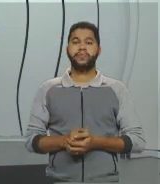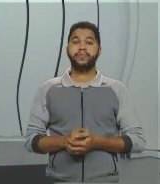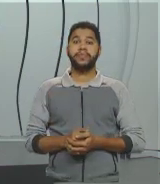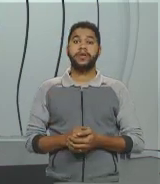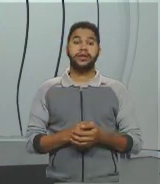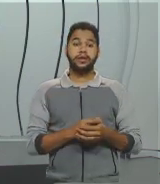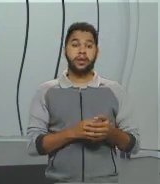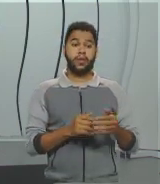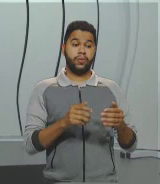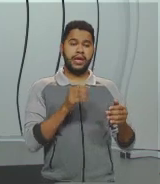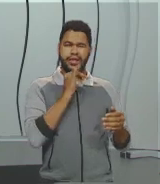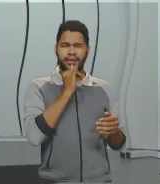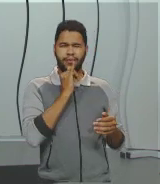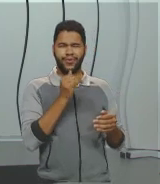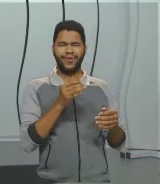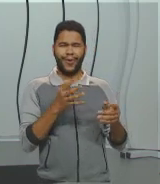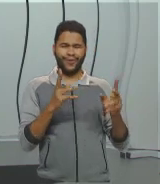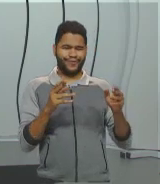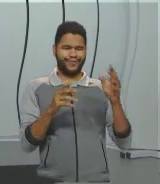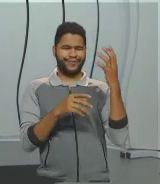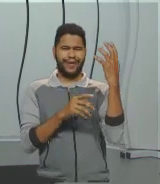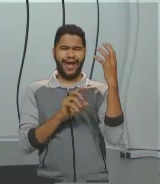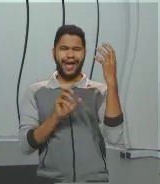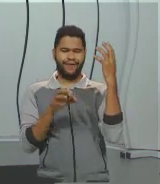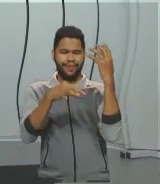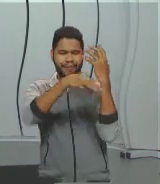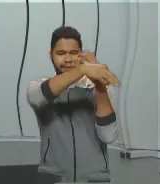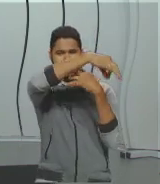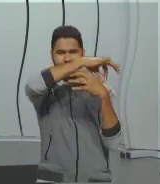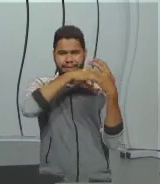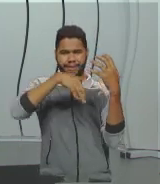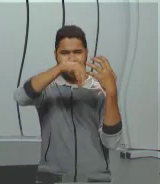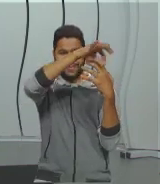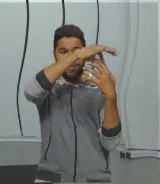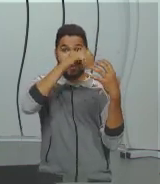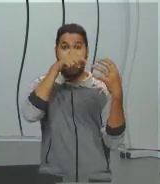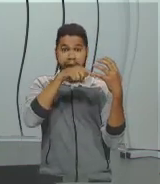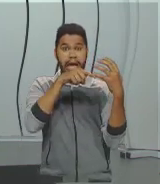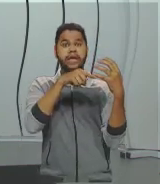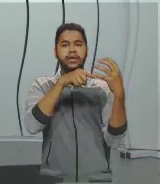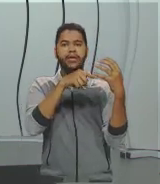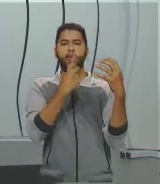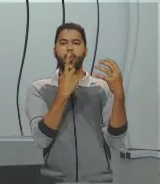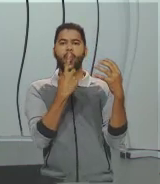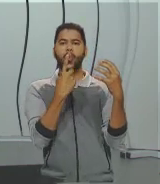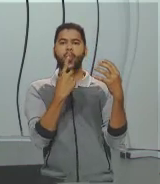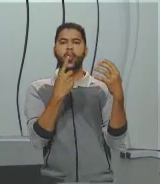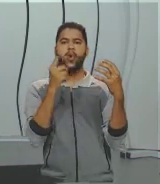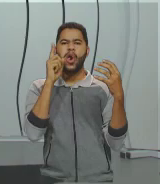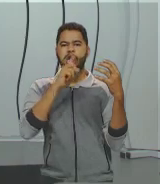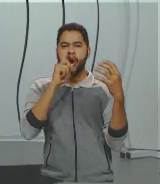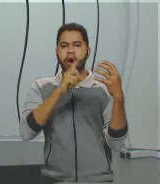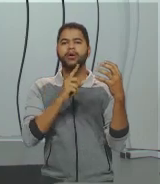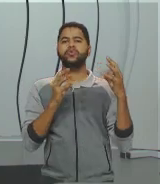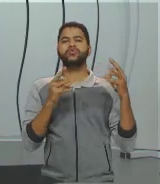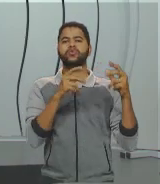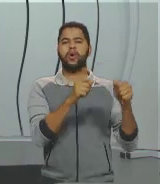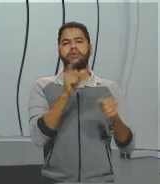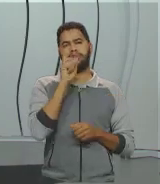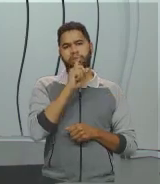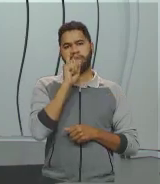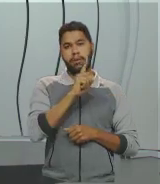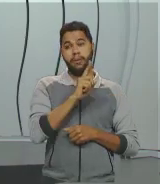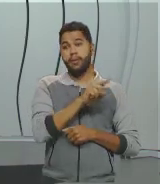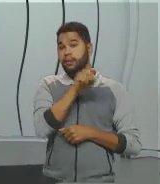em série, se um parar de funcionar, todo o circuito para de funcionar. Na associação em série. Na associação em paralelo, se um parar de funcionar,